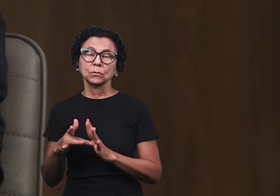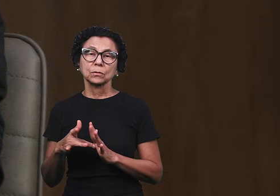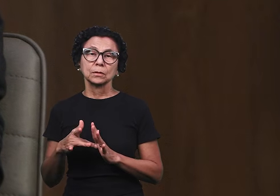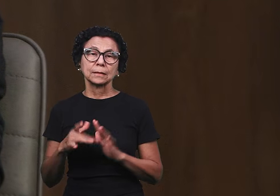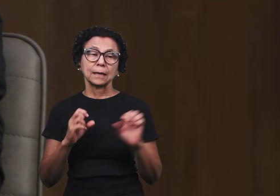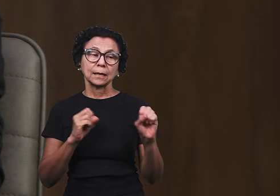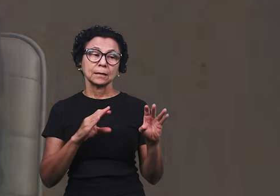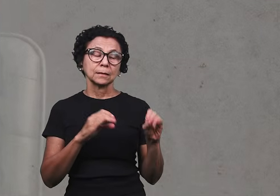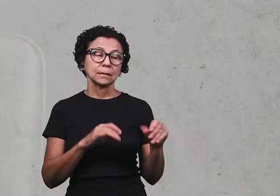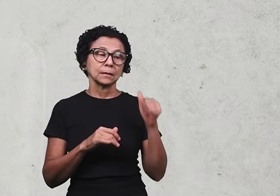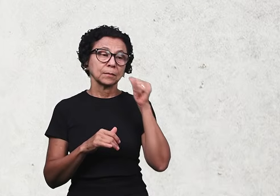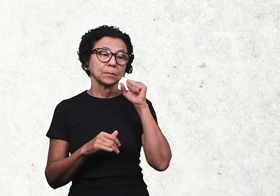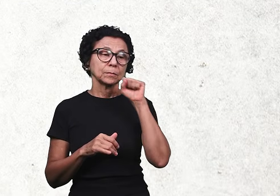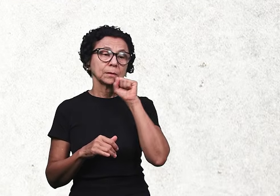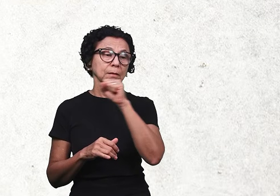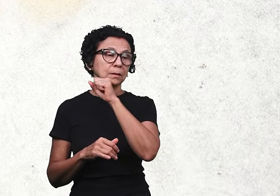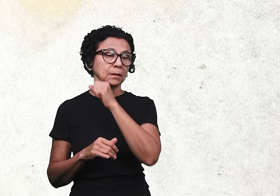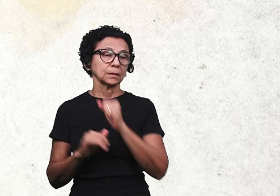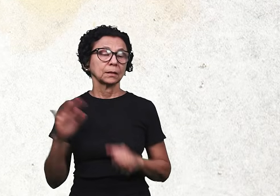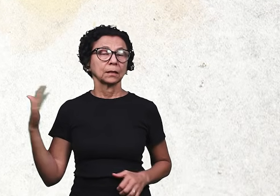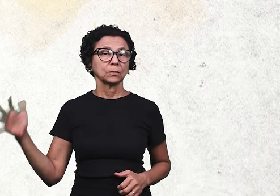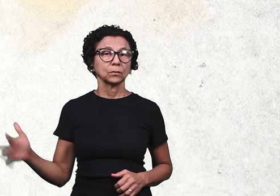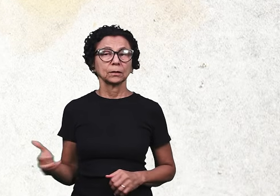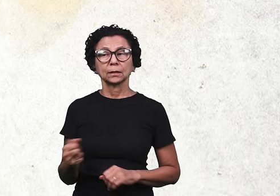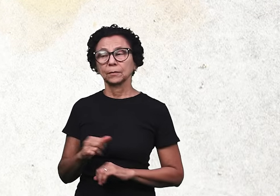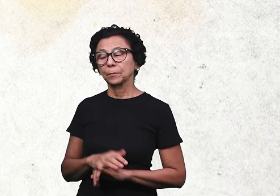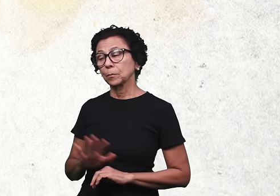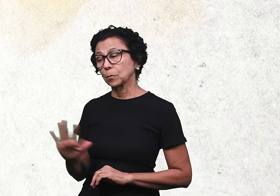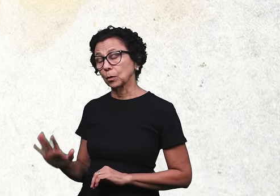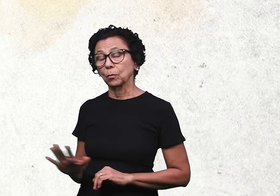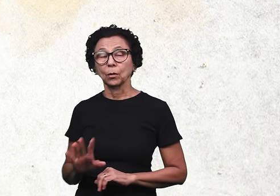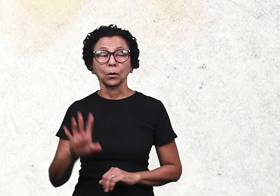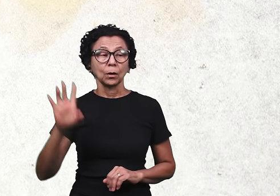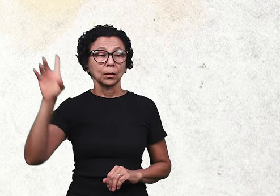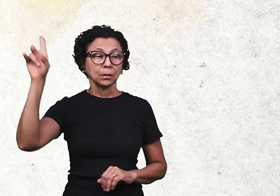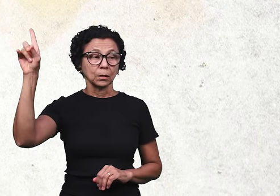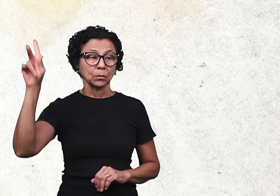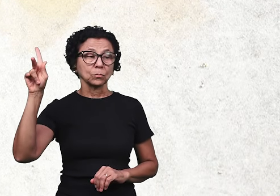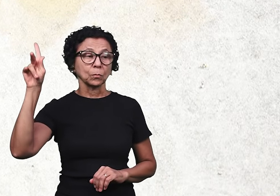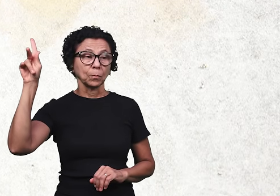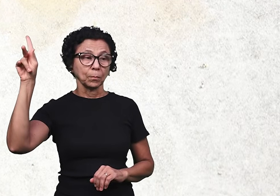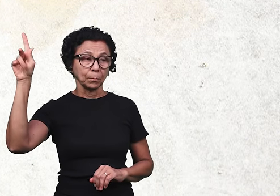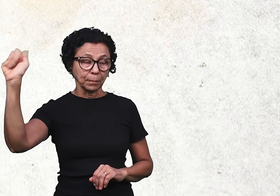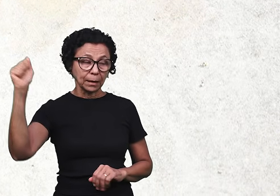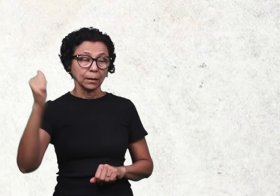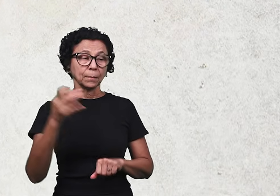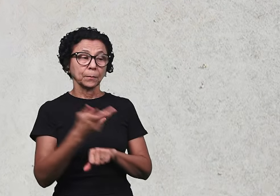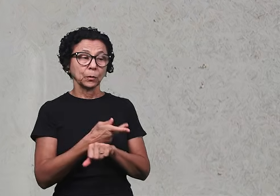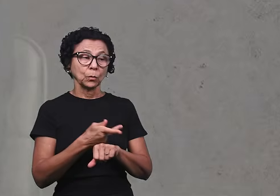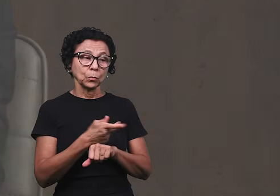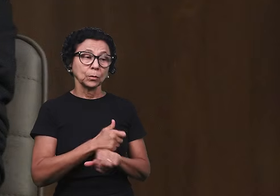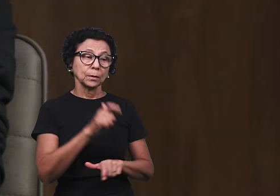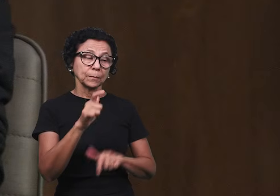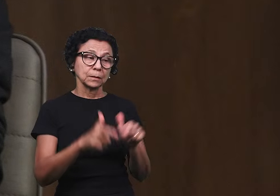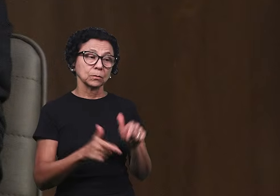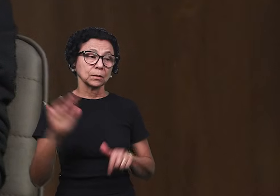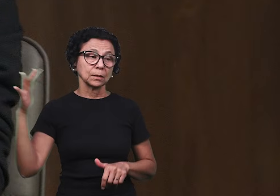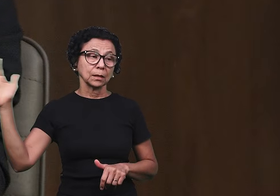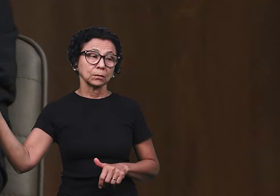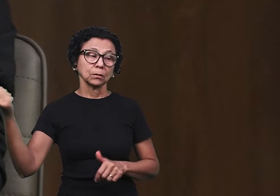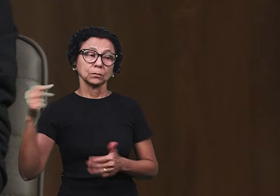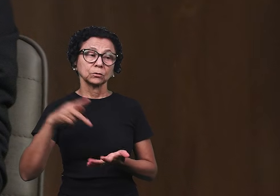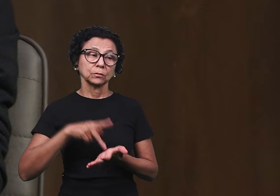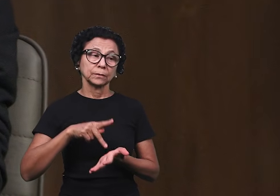Porque fala assim, ó, porque o Pai procura a tais que assim o adorem. O texto bíblico